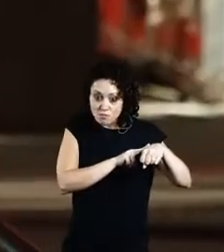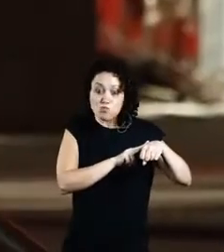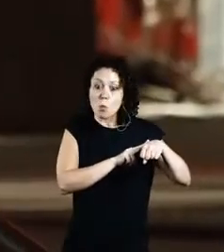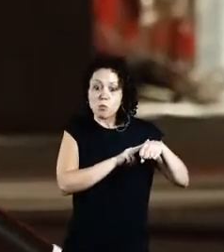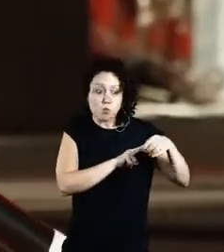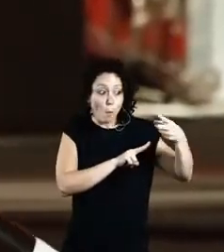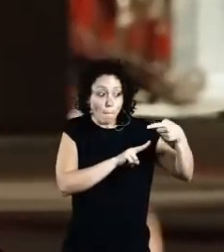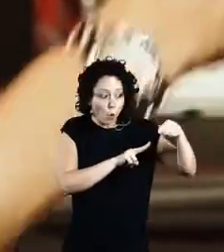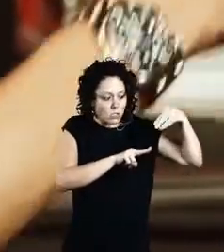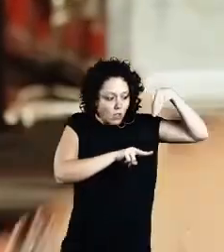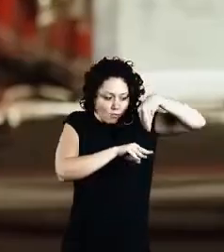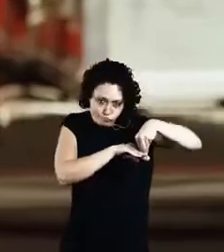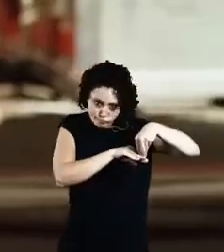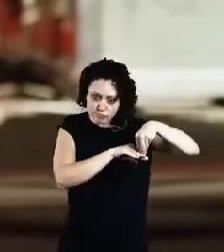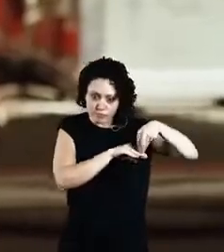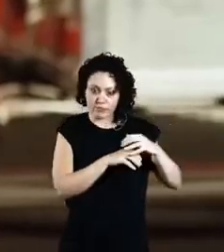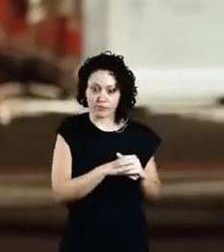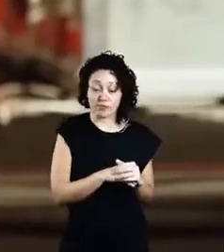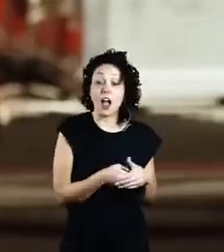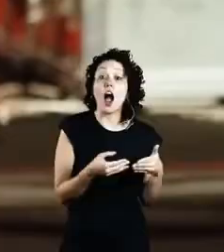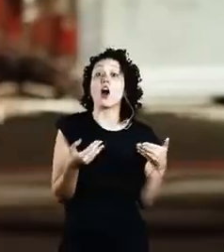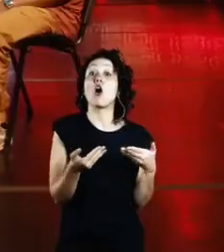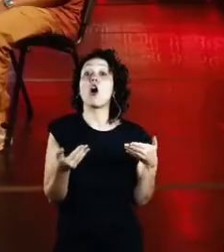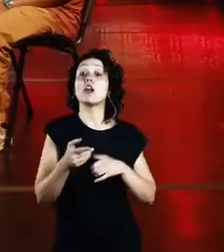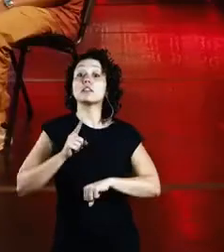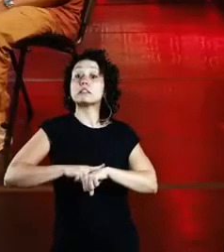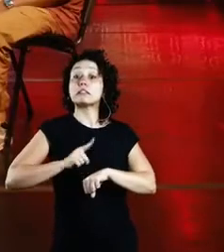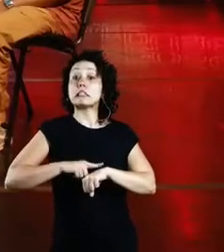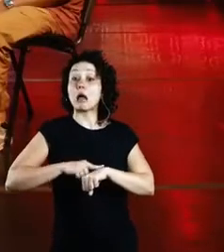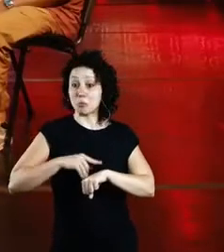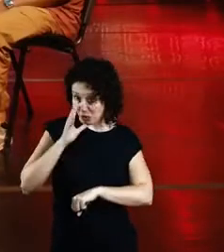vai. Hoje a gente faz em quantos segundos, Duda?